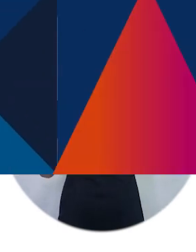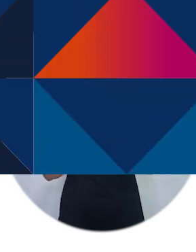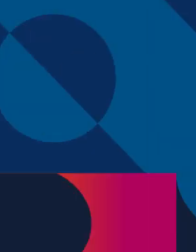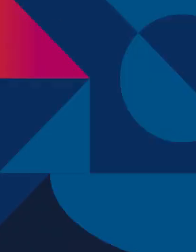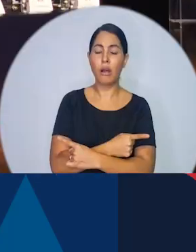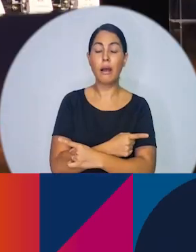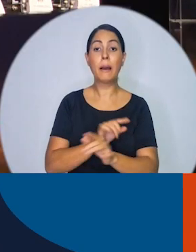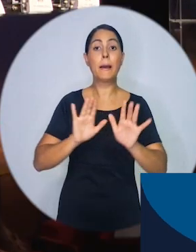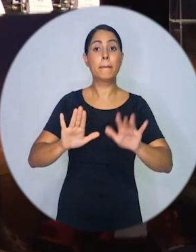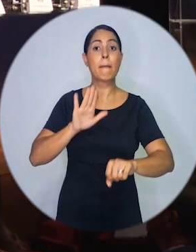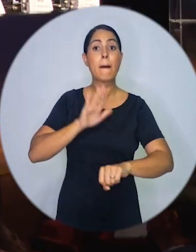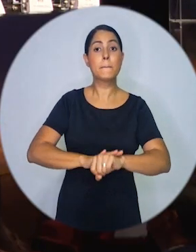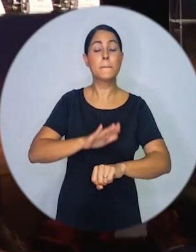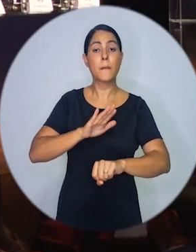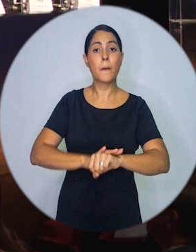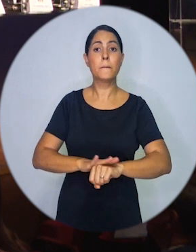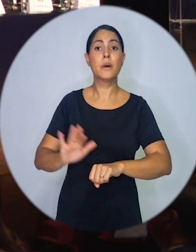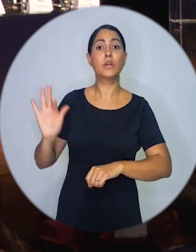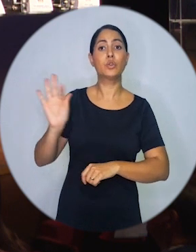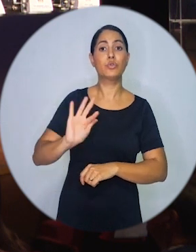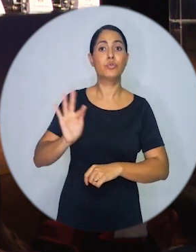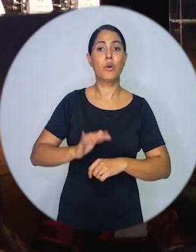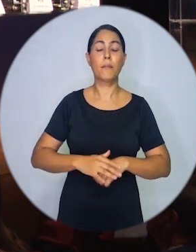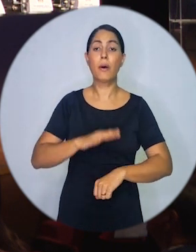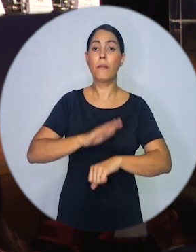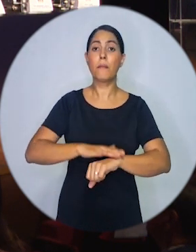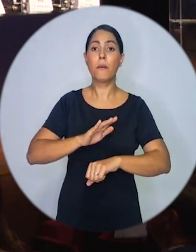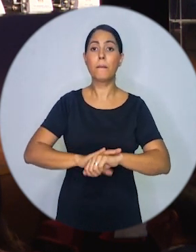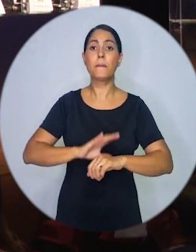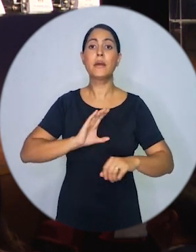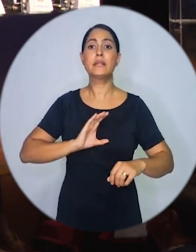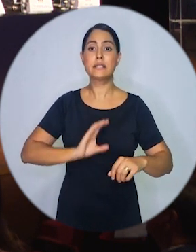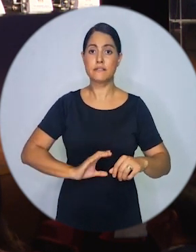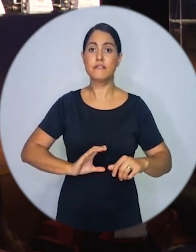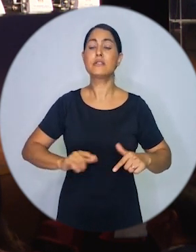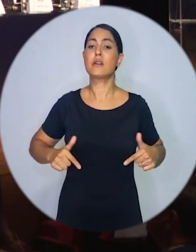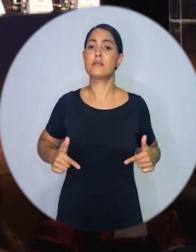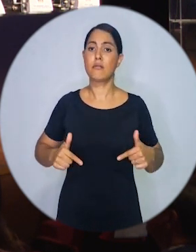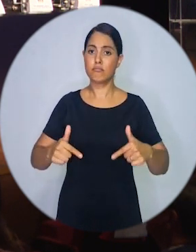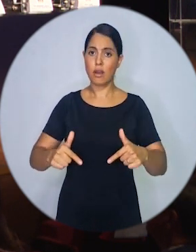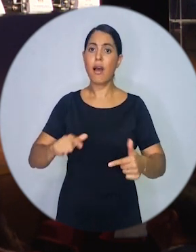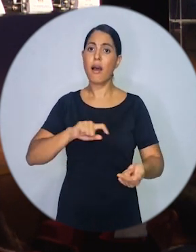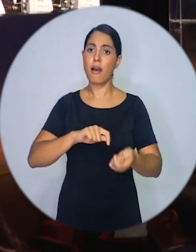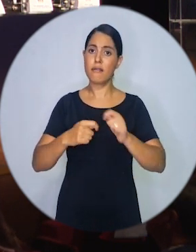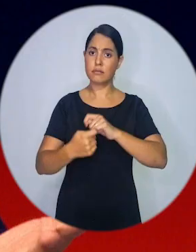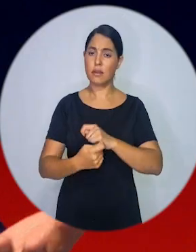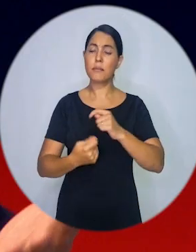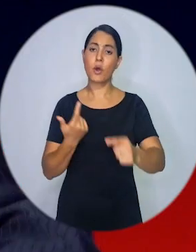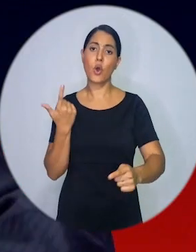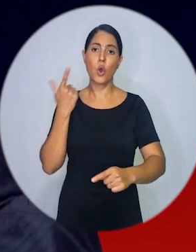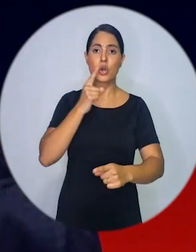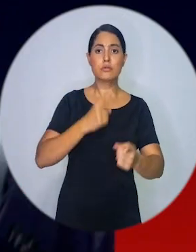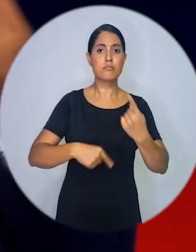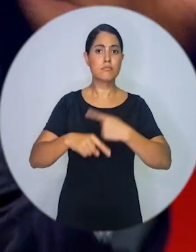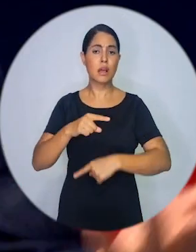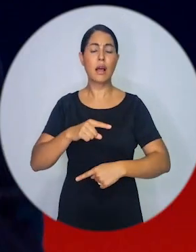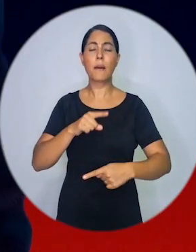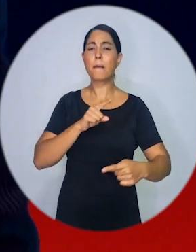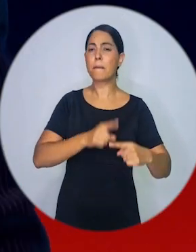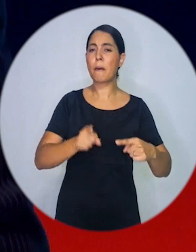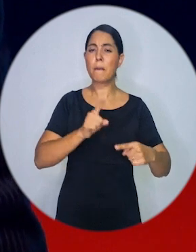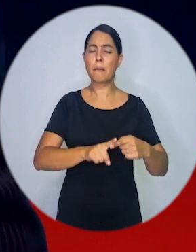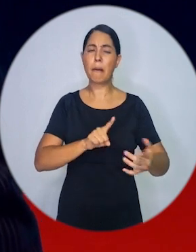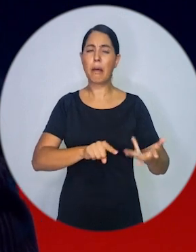ter momentos formais, civilizatórios, adequados para a